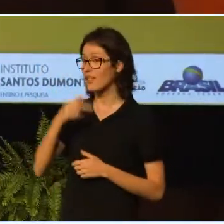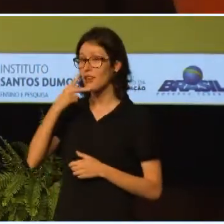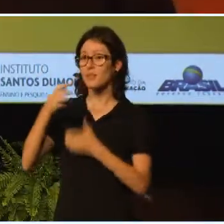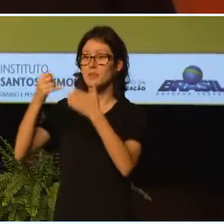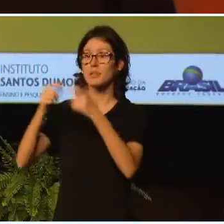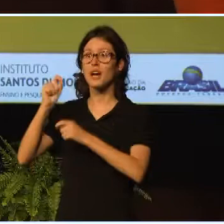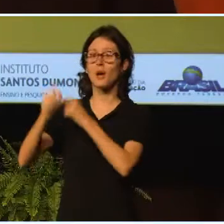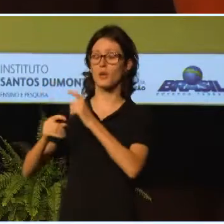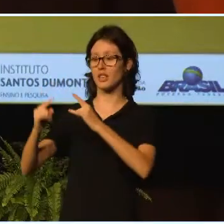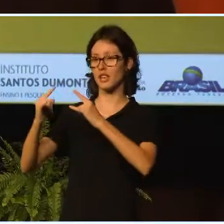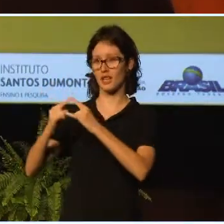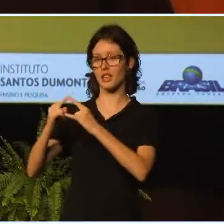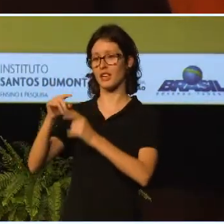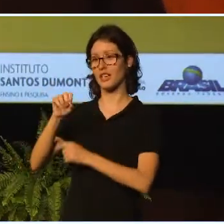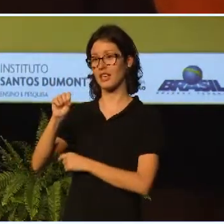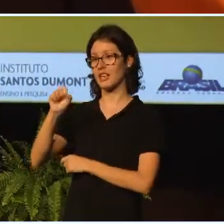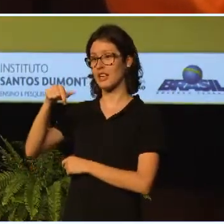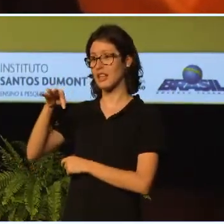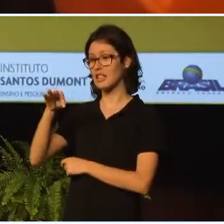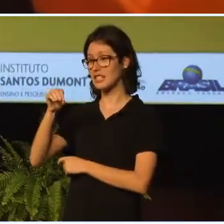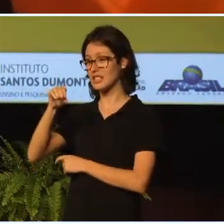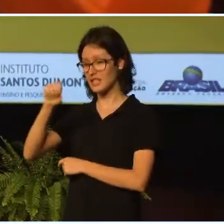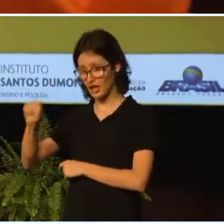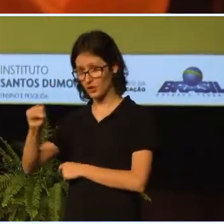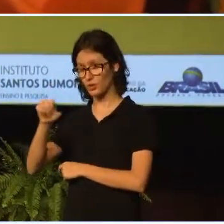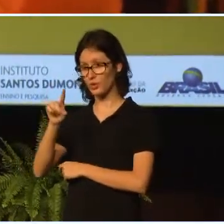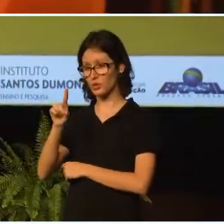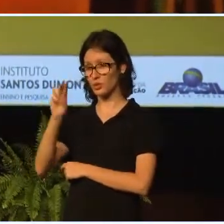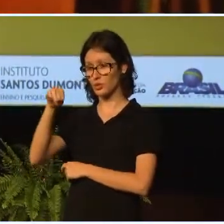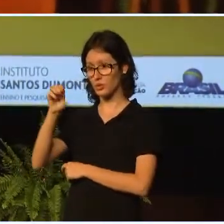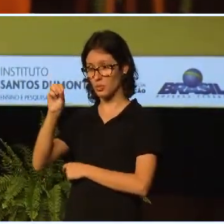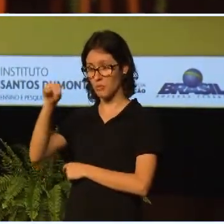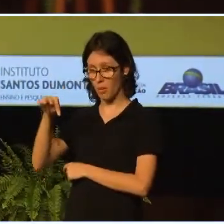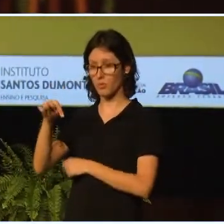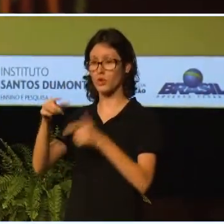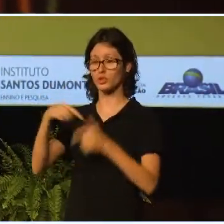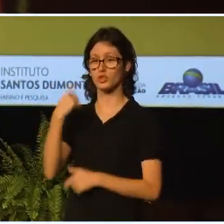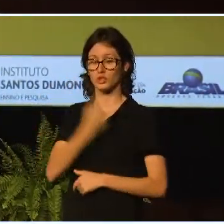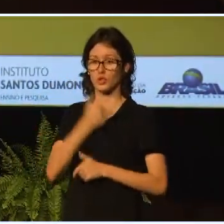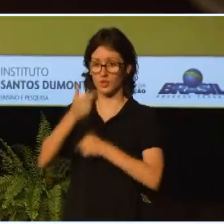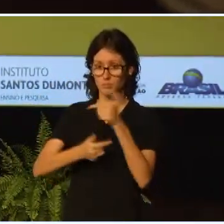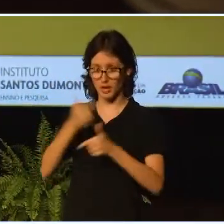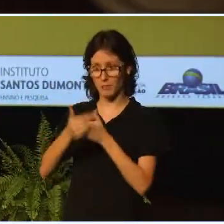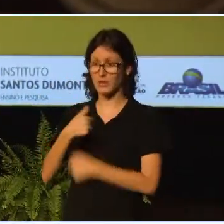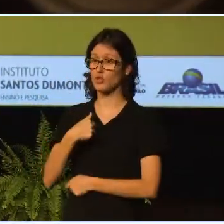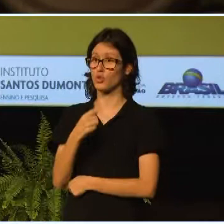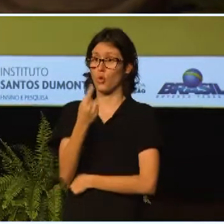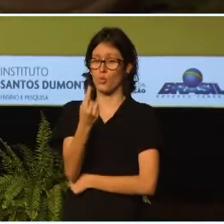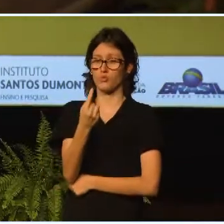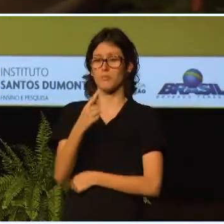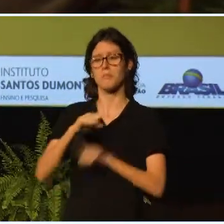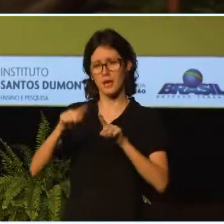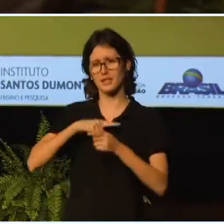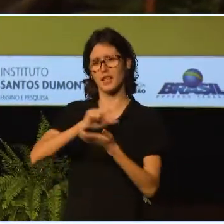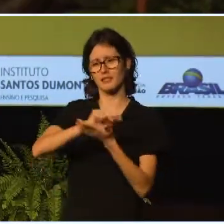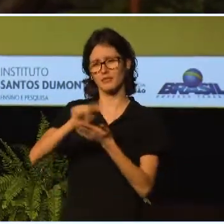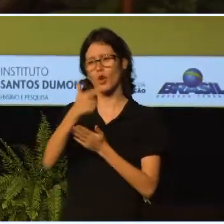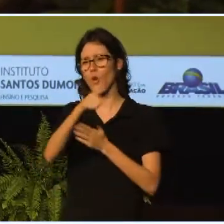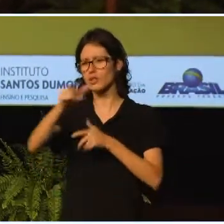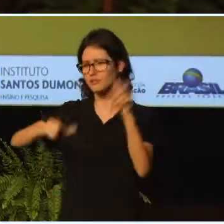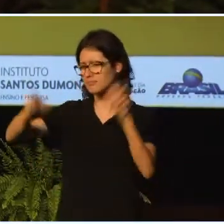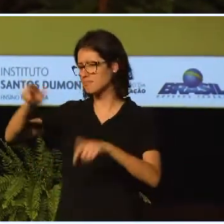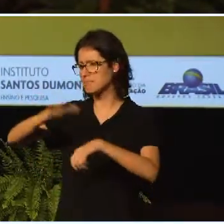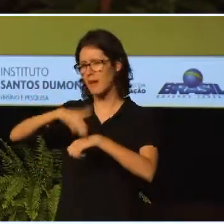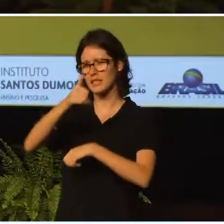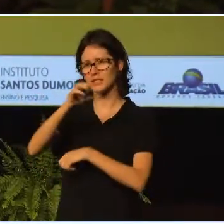do Instituto Santos Dumont, onde nós trabalhamos. Eu sou apenas um de vários outros, centenas de pessoas que